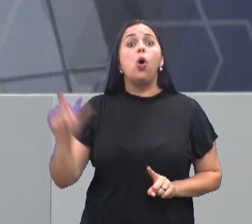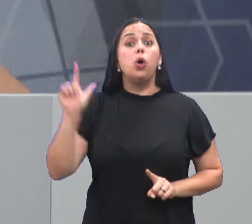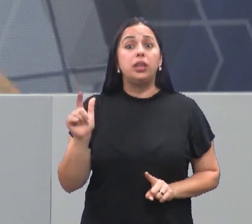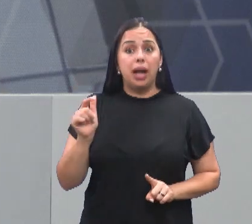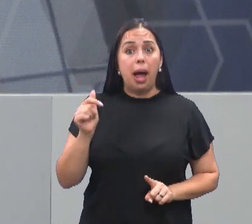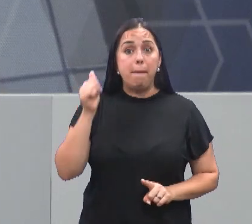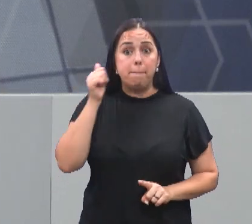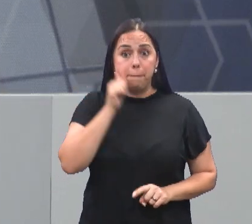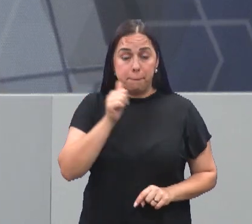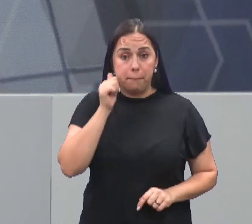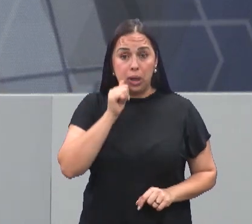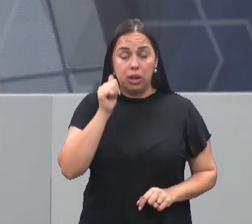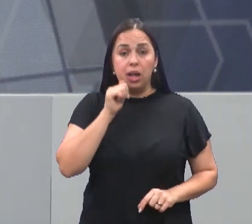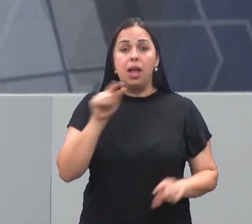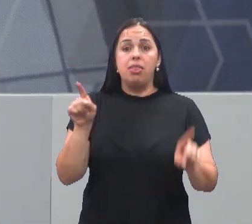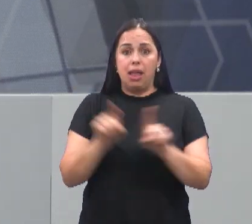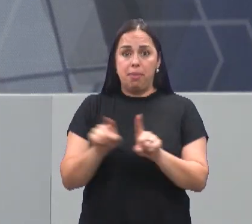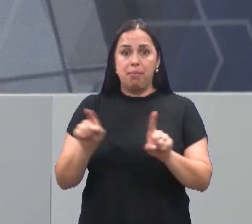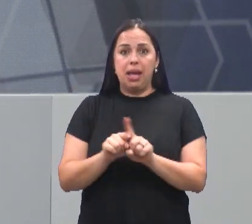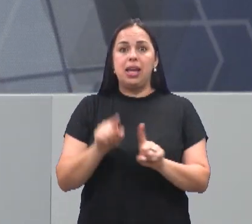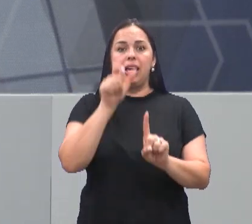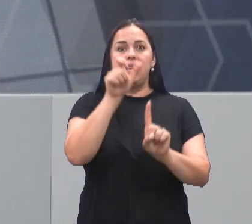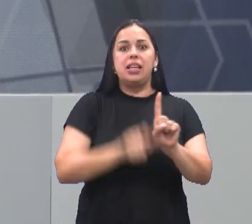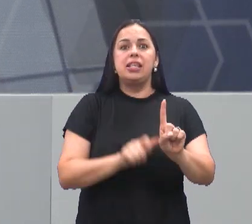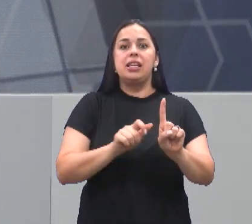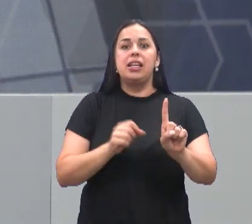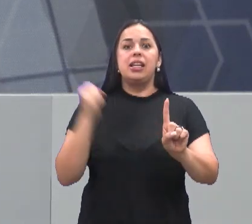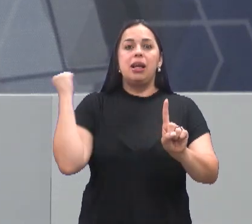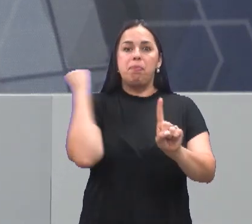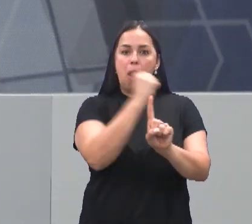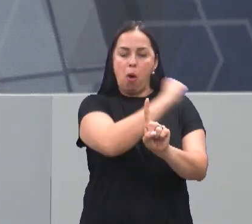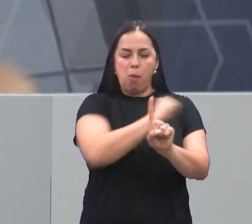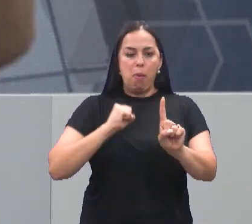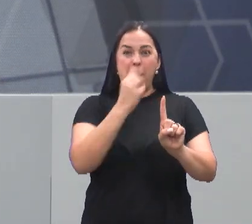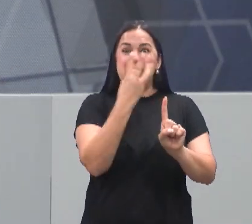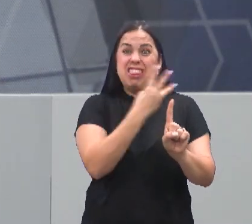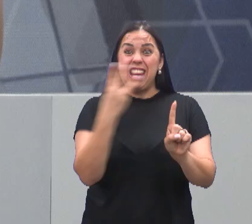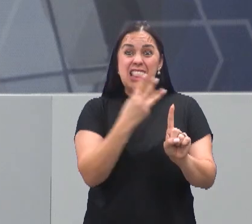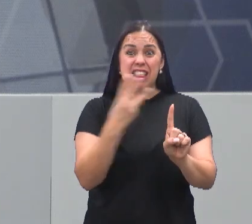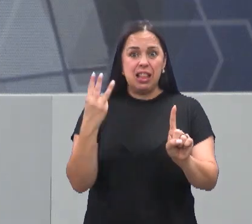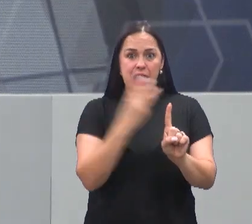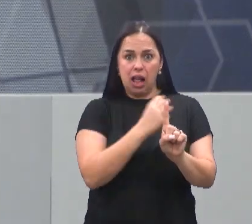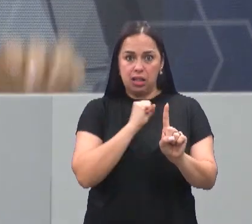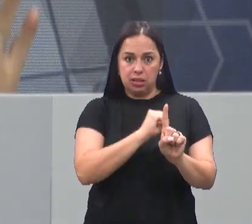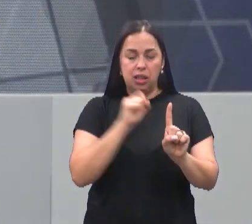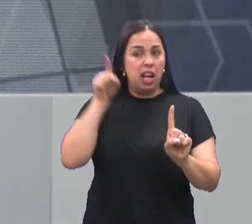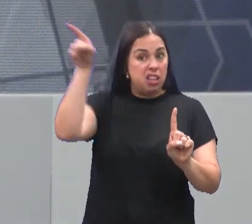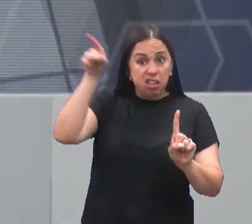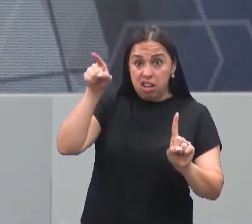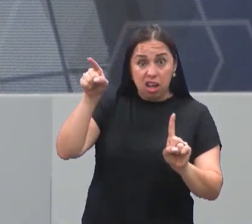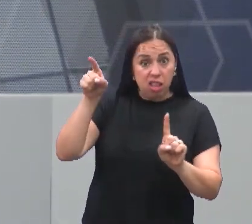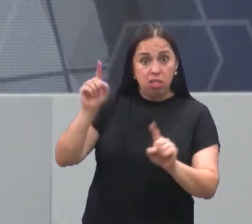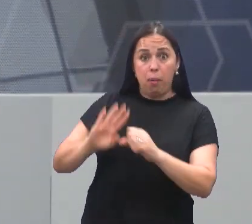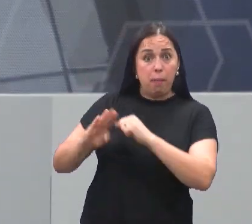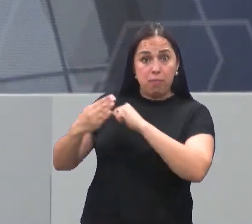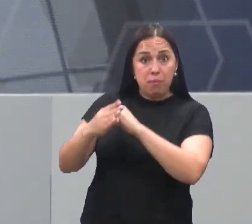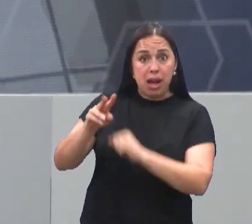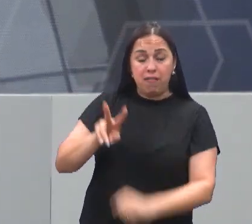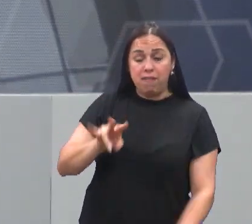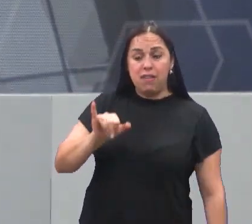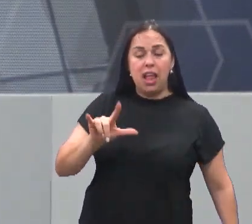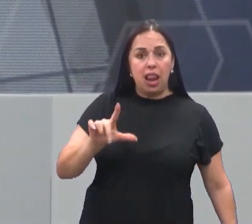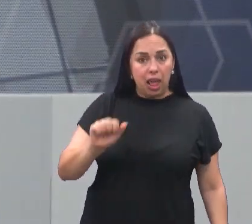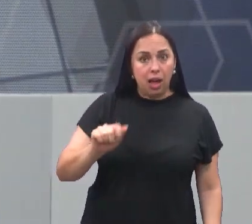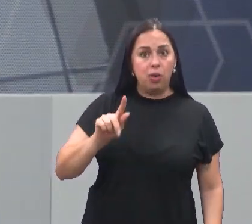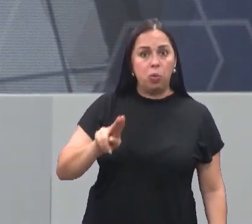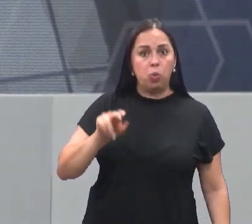filha assassinada, a Diana, que levou 33 facadas aqui na Vila Guarani, ela falou nesse plenário.